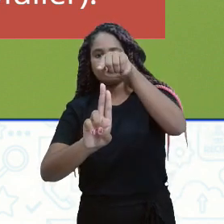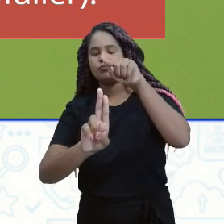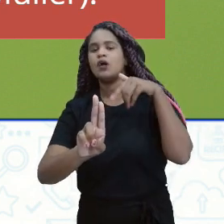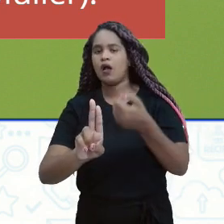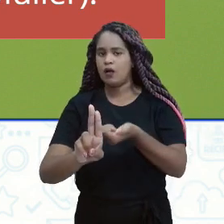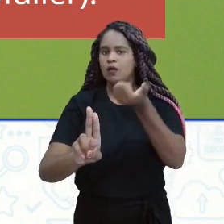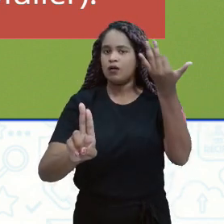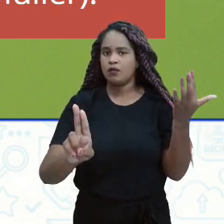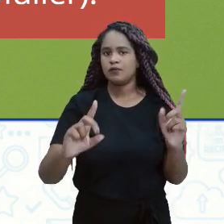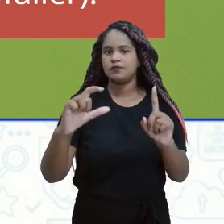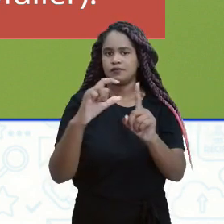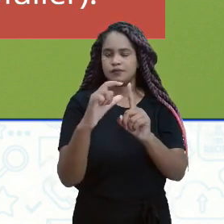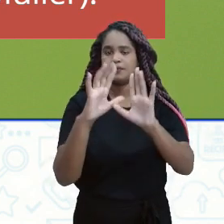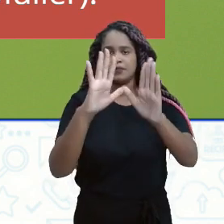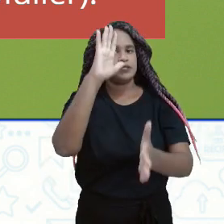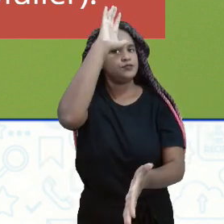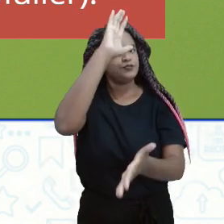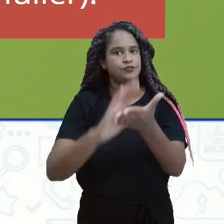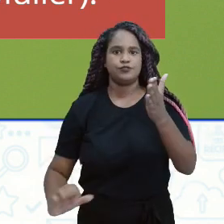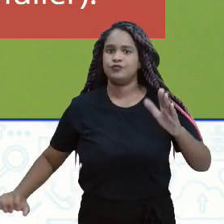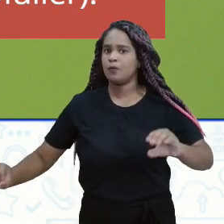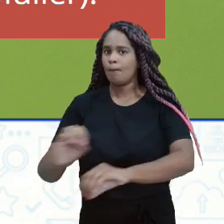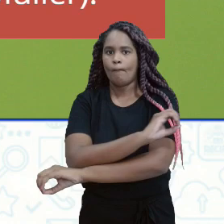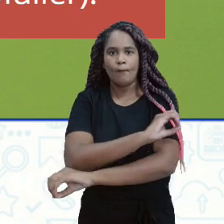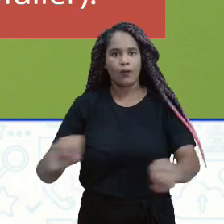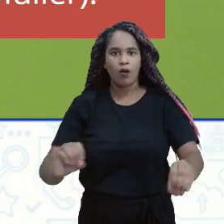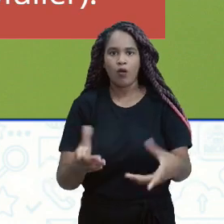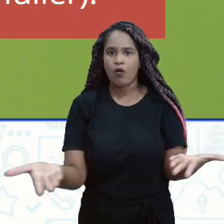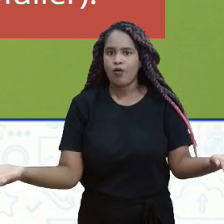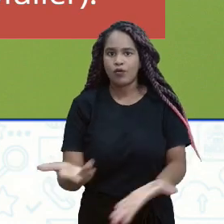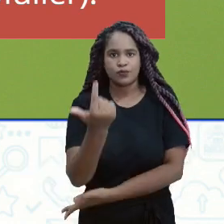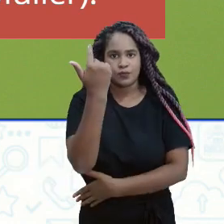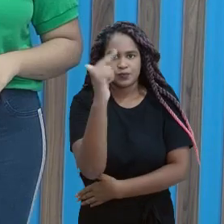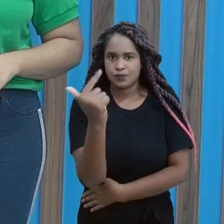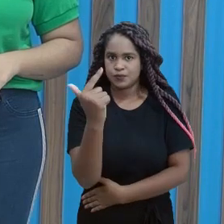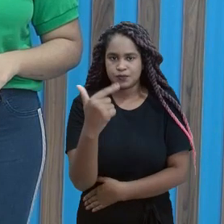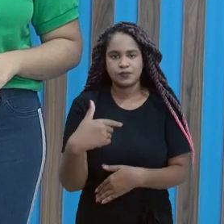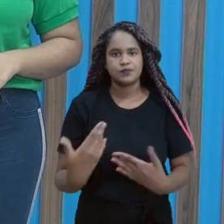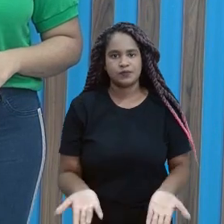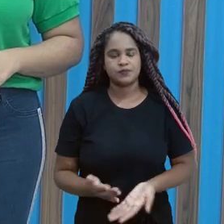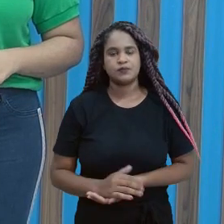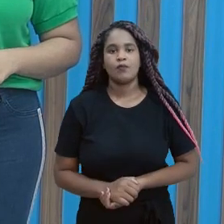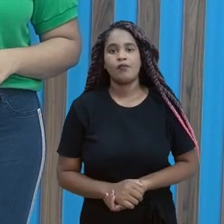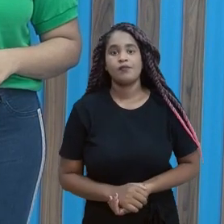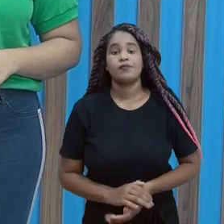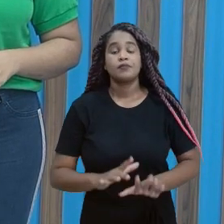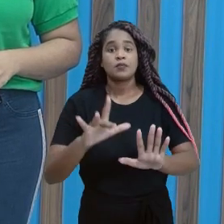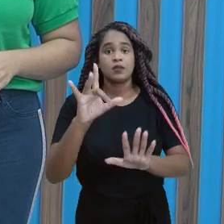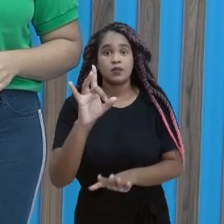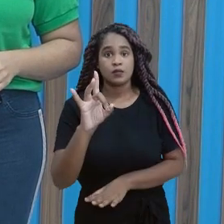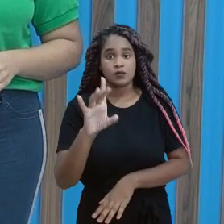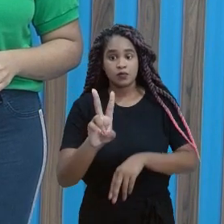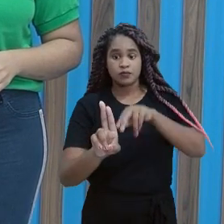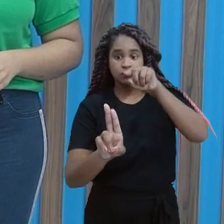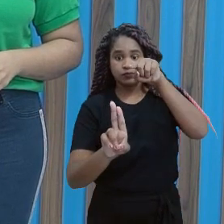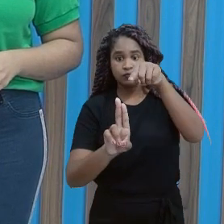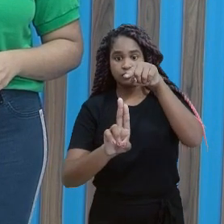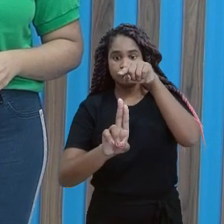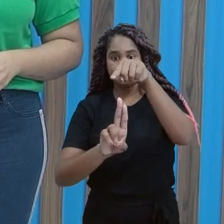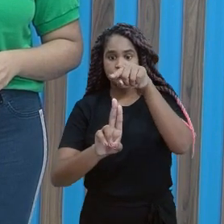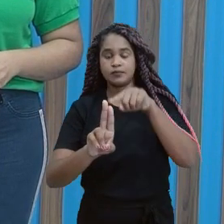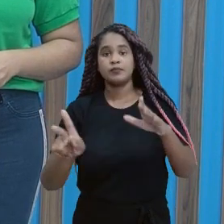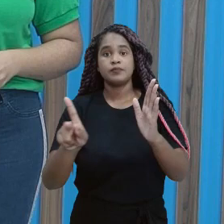palavras. O trema foi abolido de todas as palavras portuguesas e aportuguesadas. Apenas deverá ser utilizado em